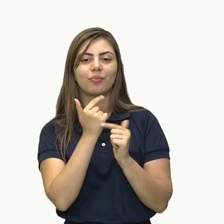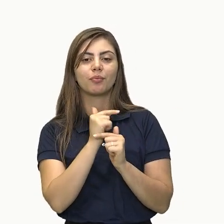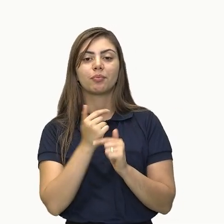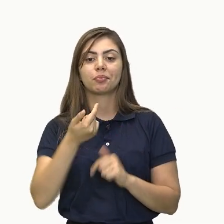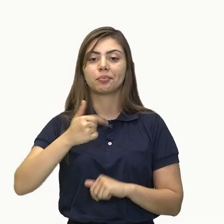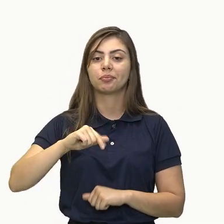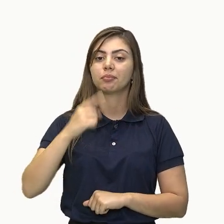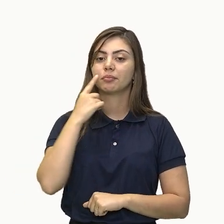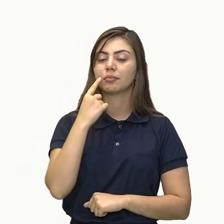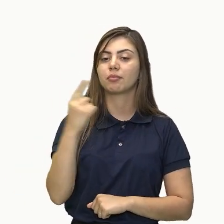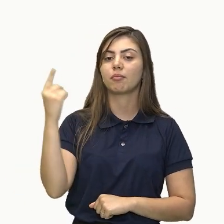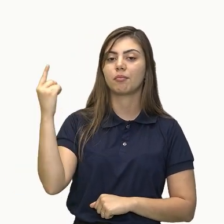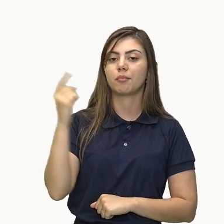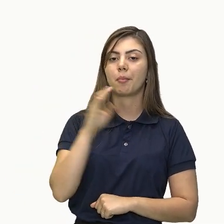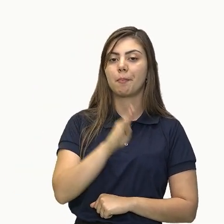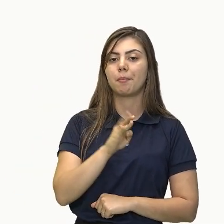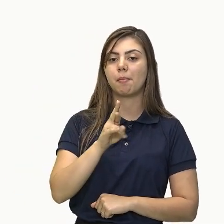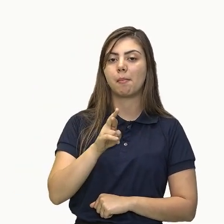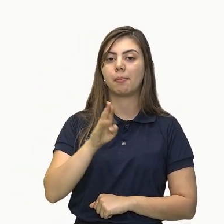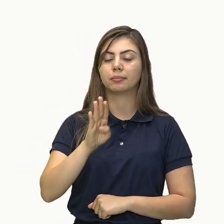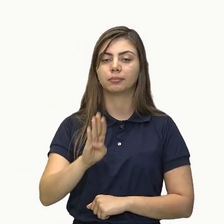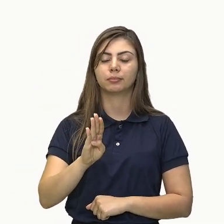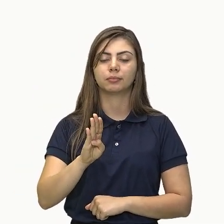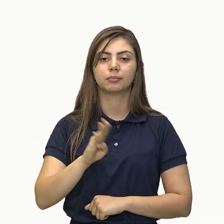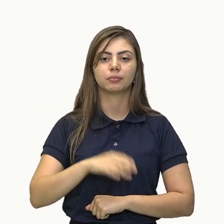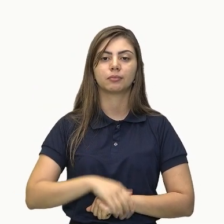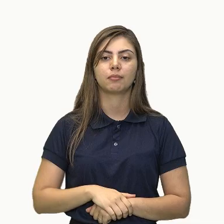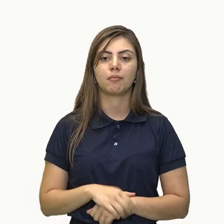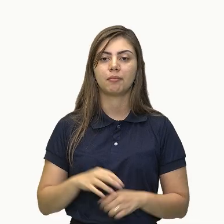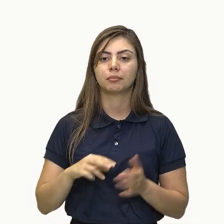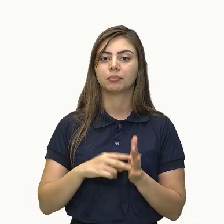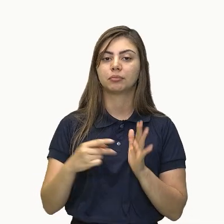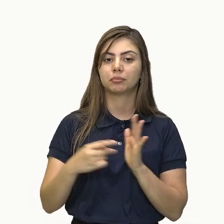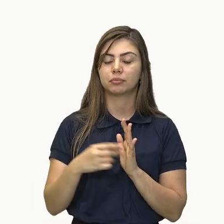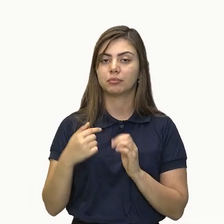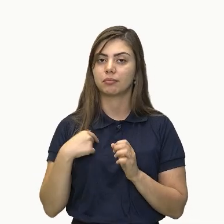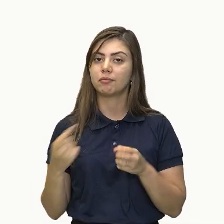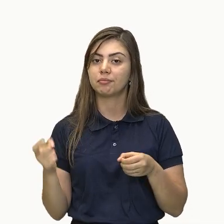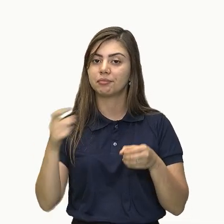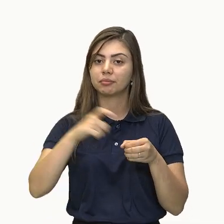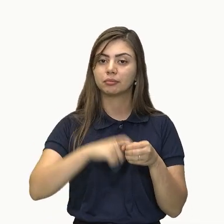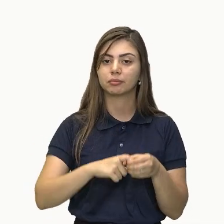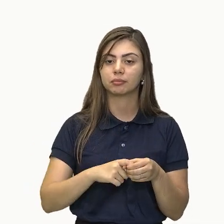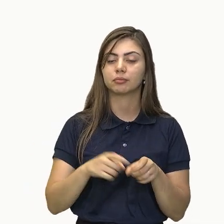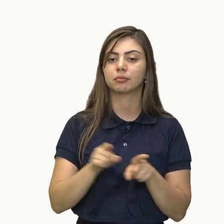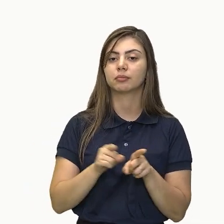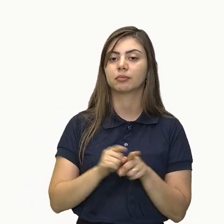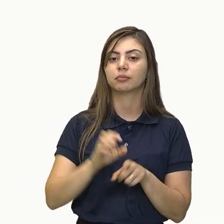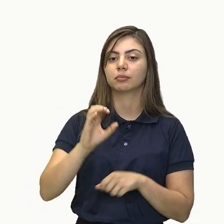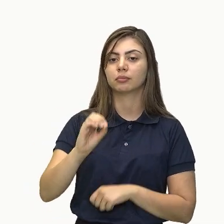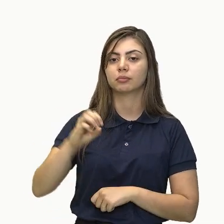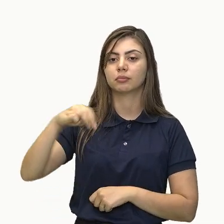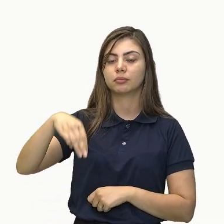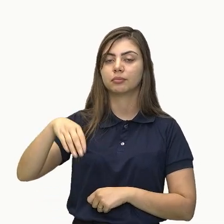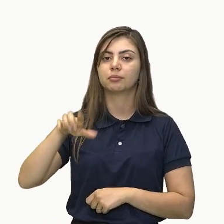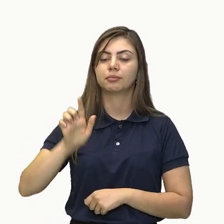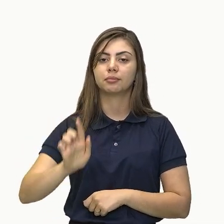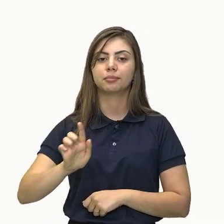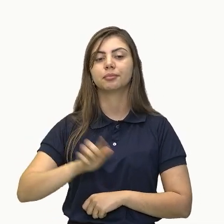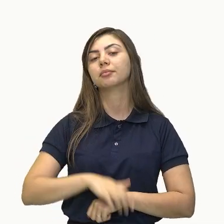BRB, be right back. Vou já voltar. Aqui, oh my God, né? Então, além